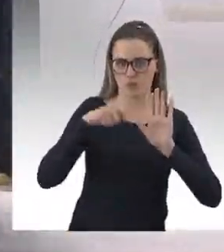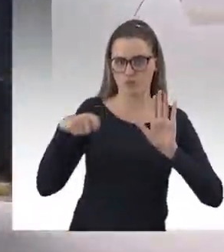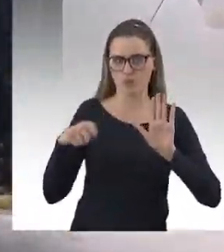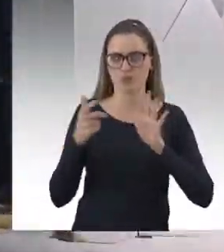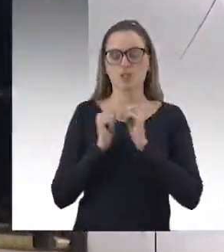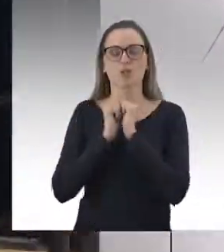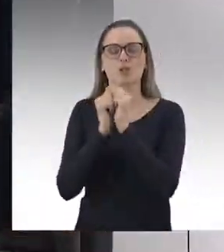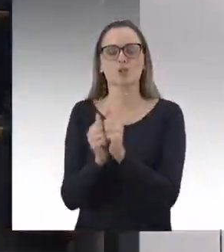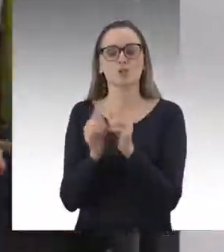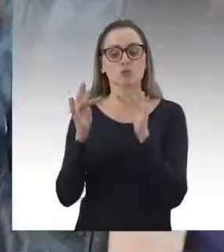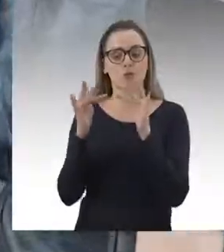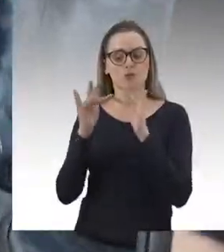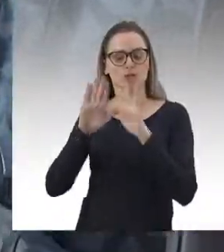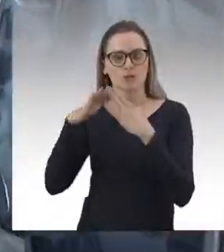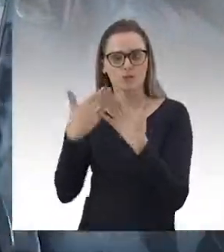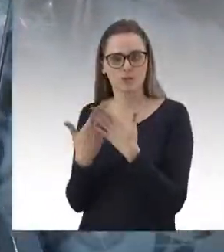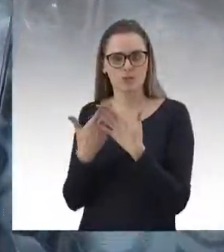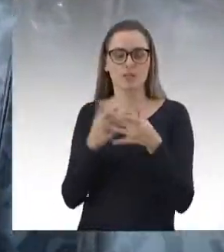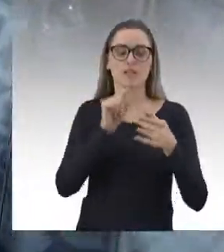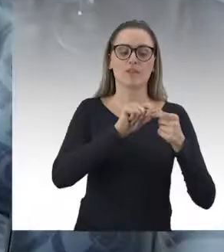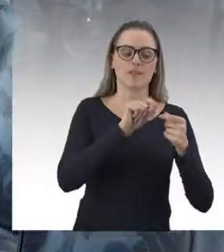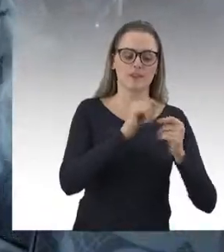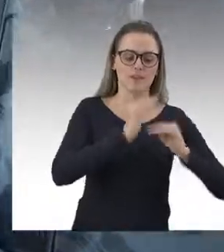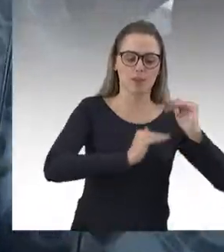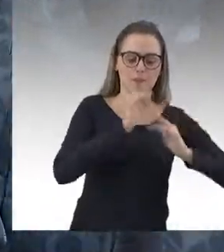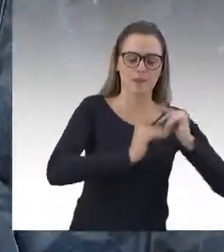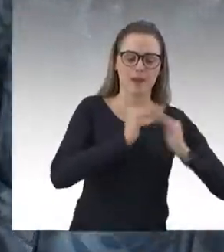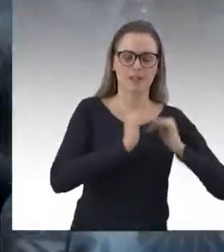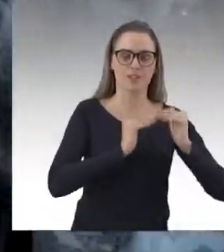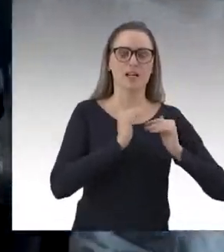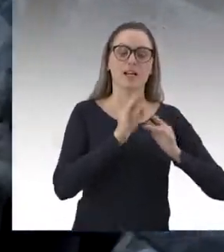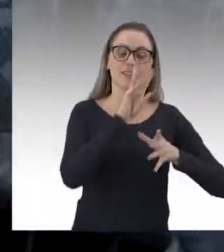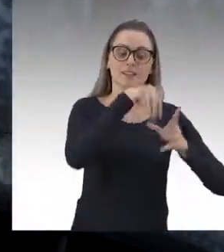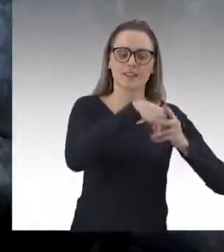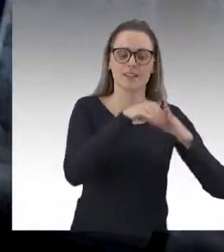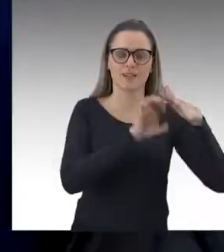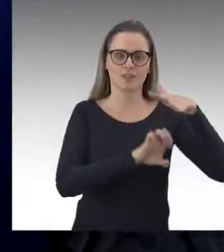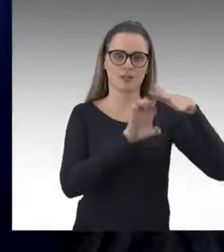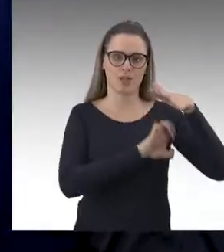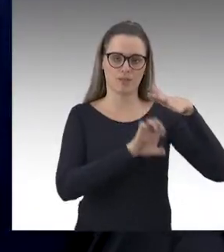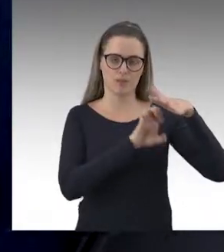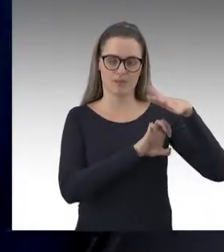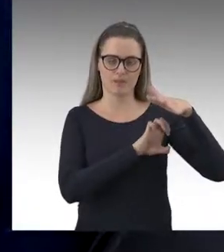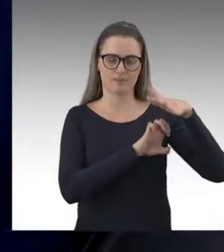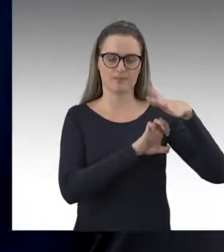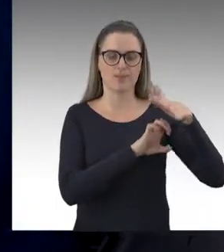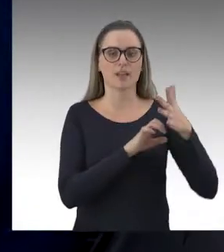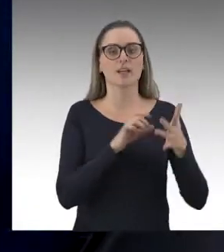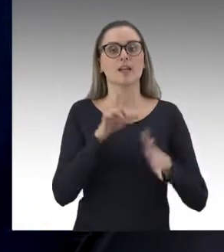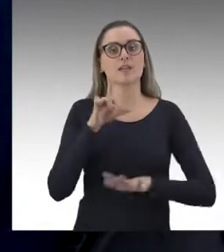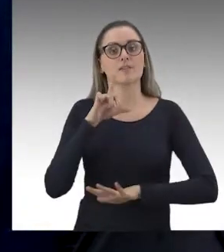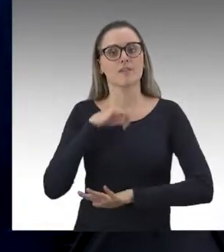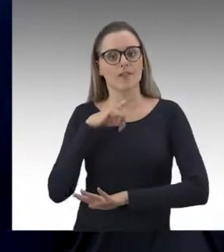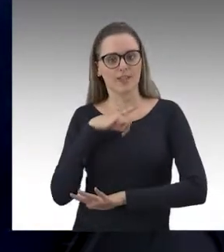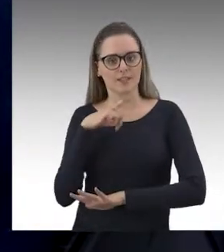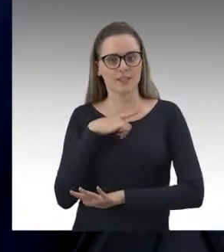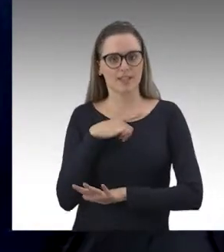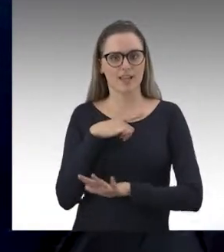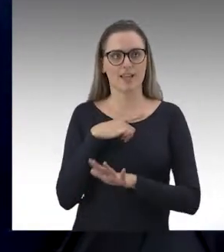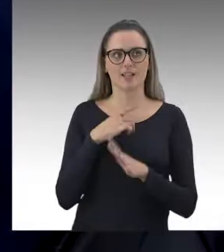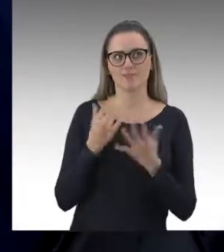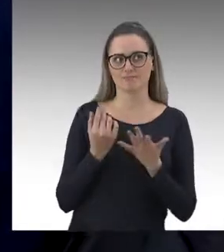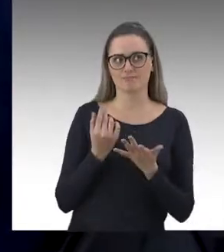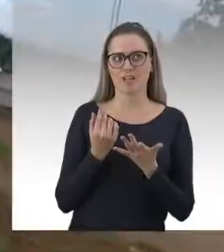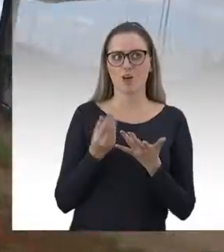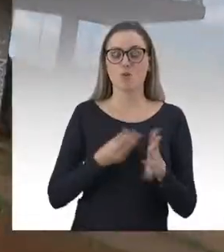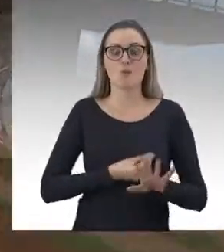estar vinculado à sua escola e vai fazer a parte prática na empresa que o receber. Então, ele vai ter uma